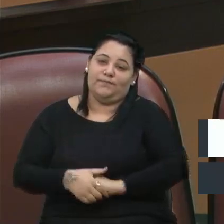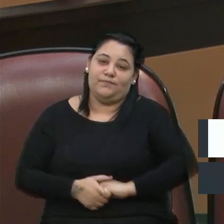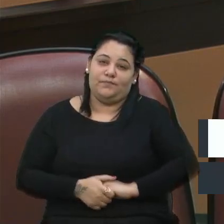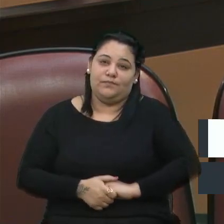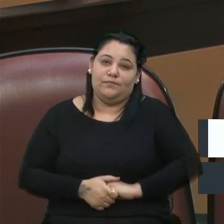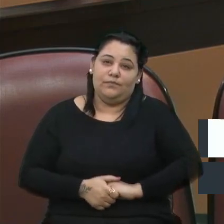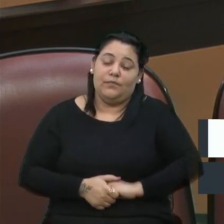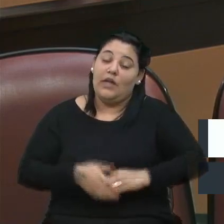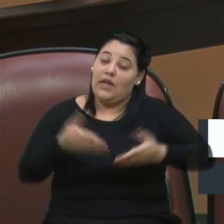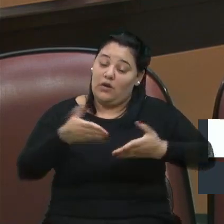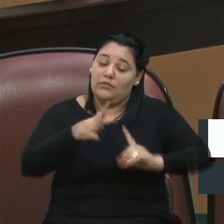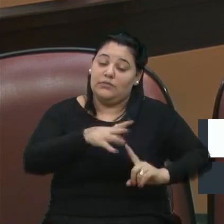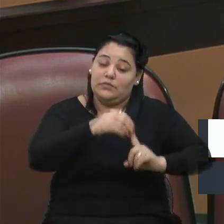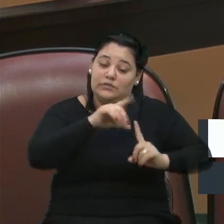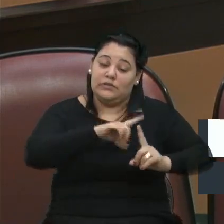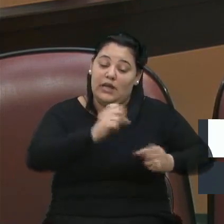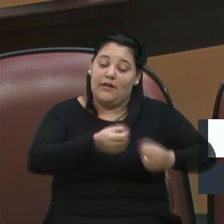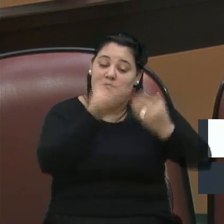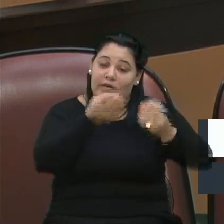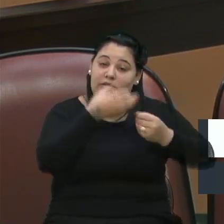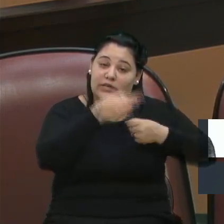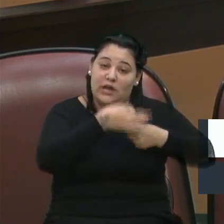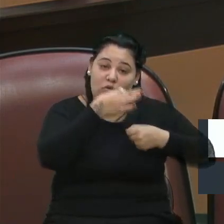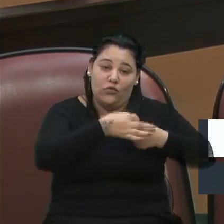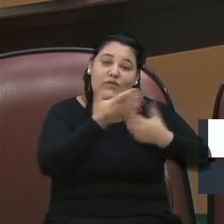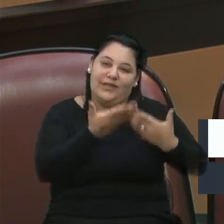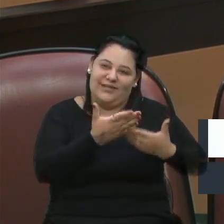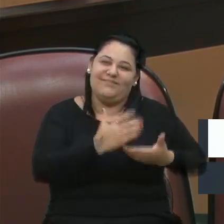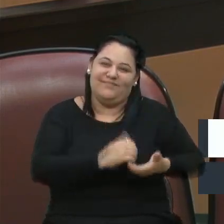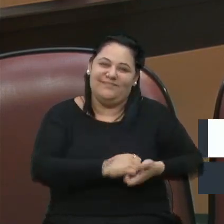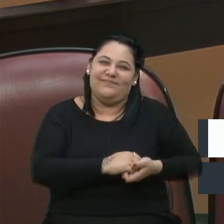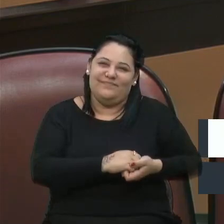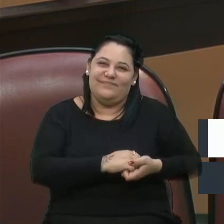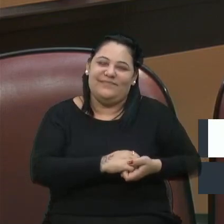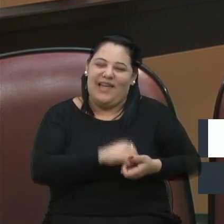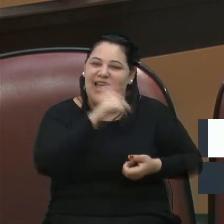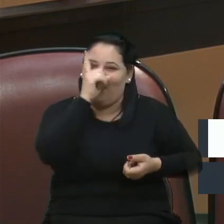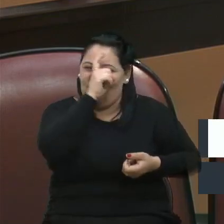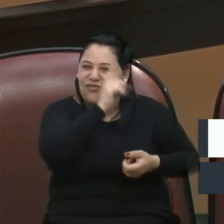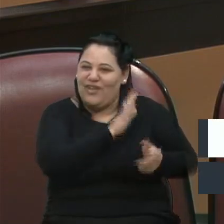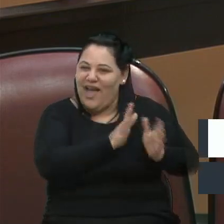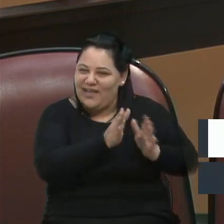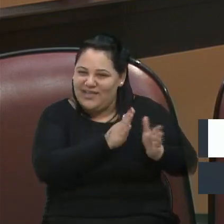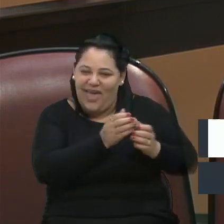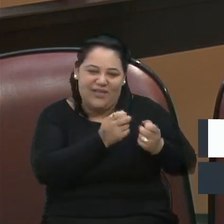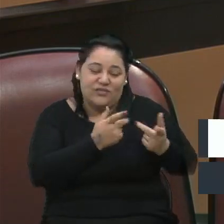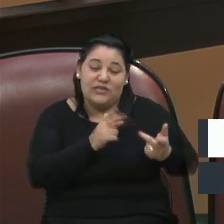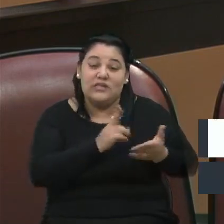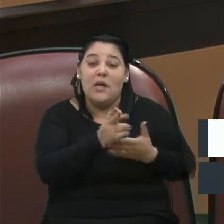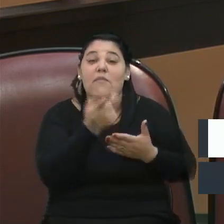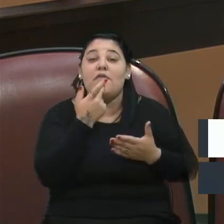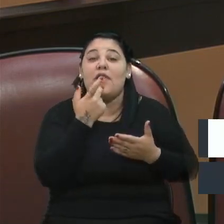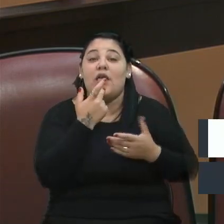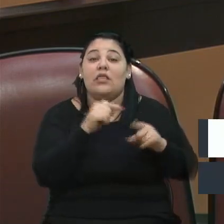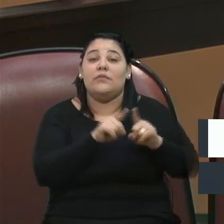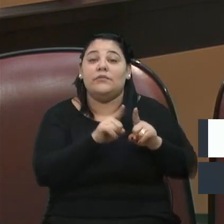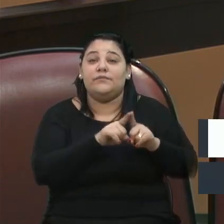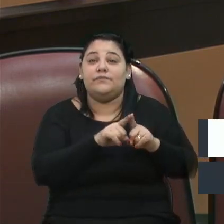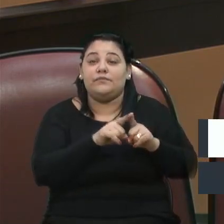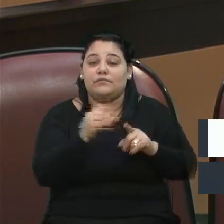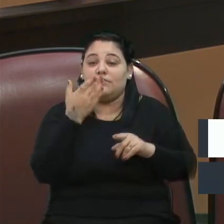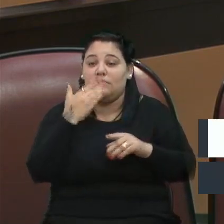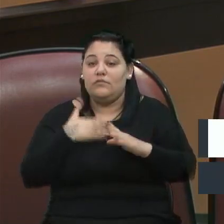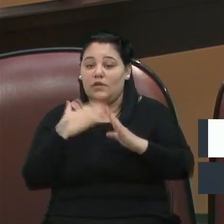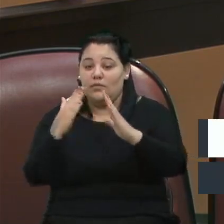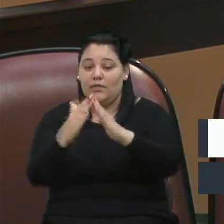a festa da uva com essa situação ali, professor. Fica muito difícil. Eu sempre digo muitas vezes, na frente da minha casa, no outro lado,